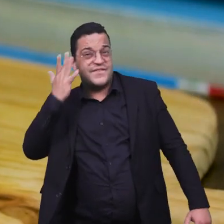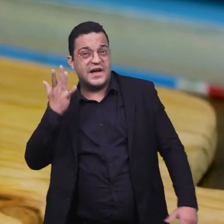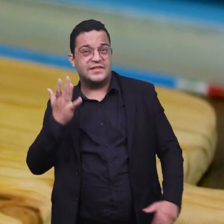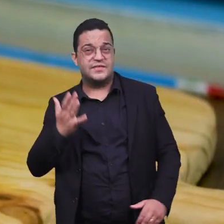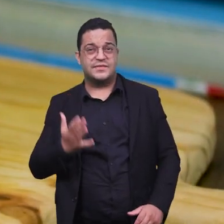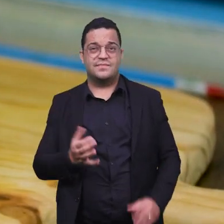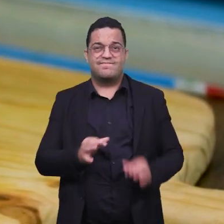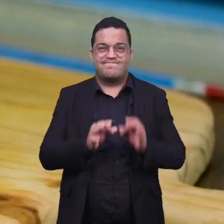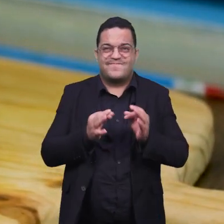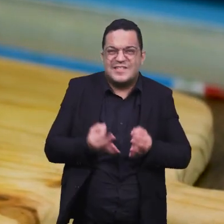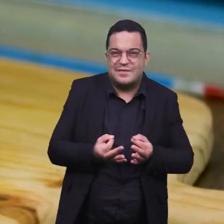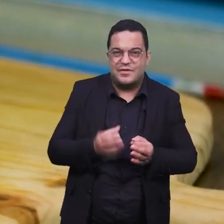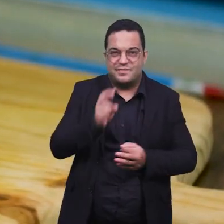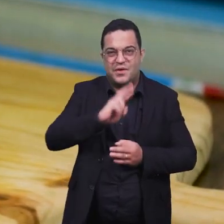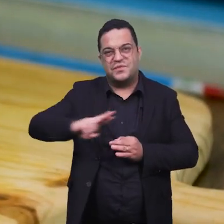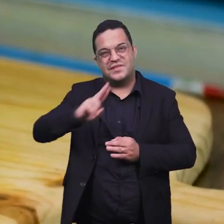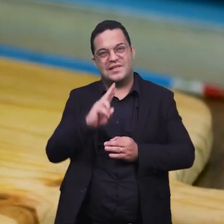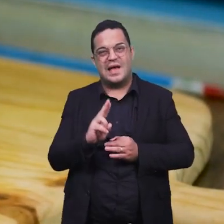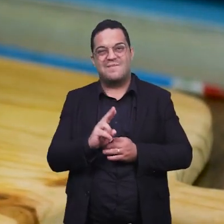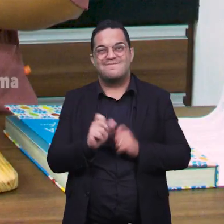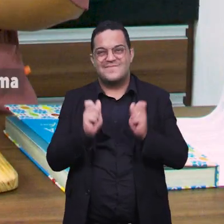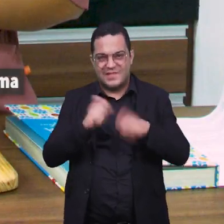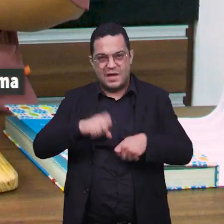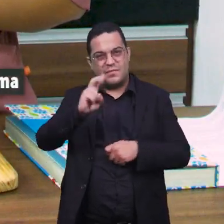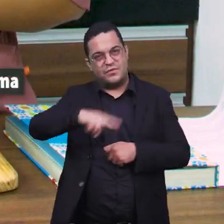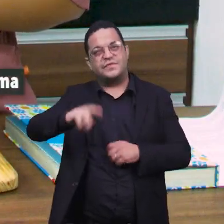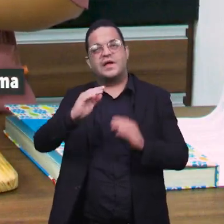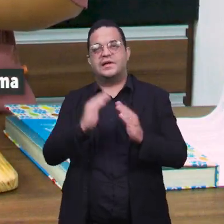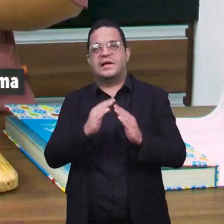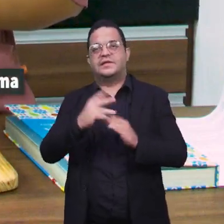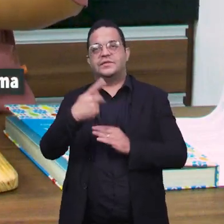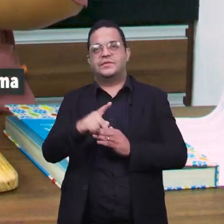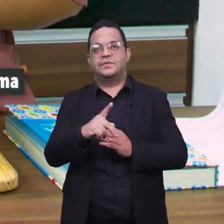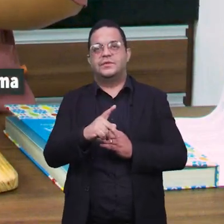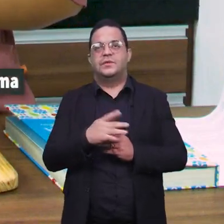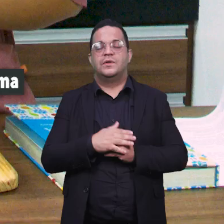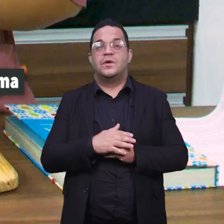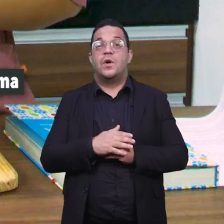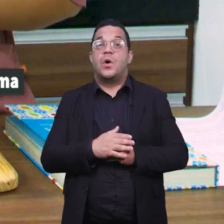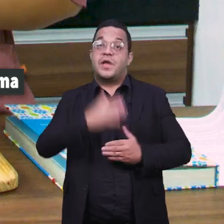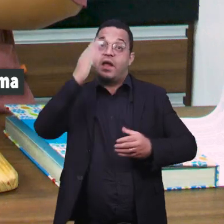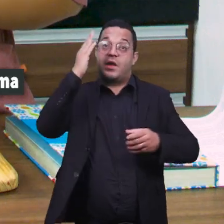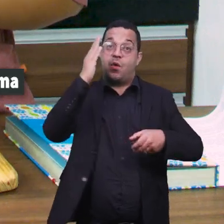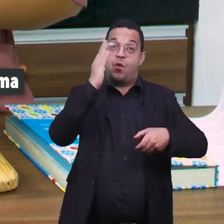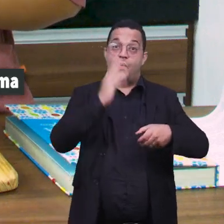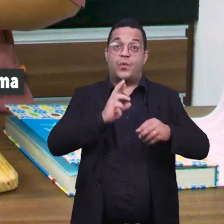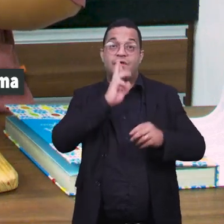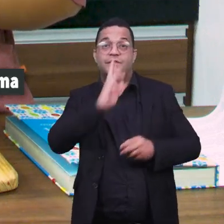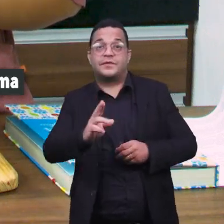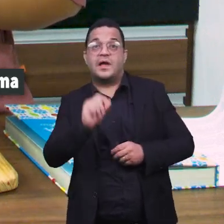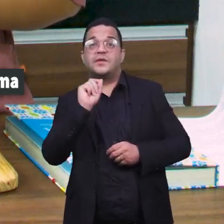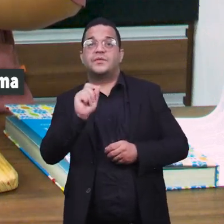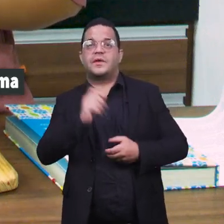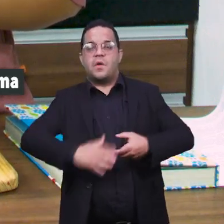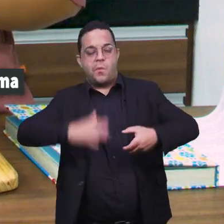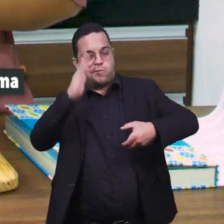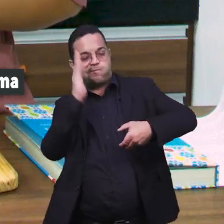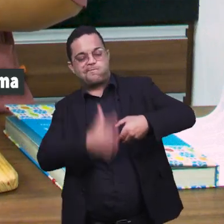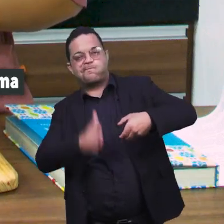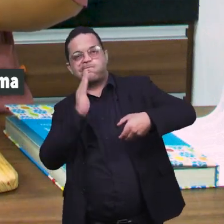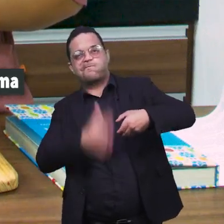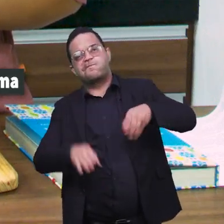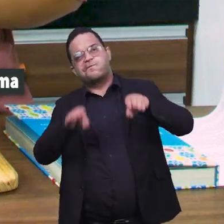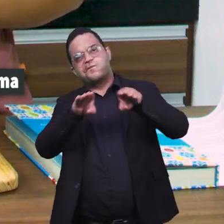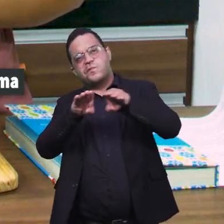vou passando para cá. Então aqui eu vou ter um corte padrão. Eu vou ter ele